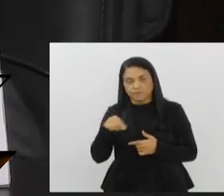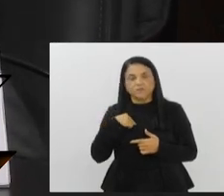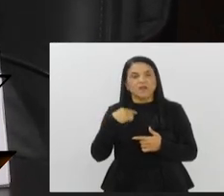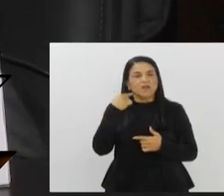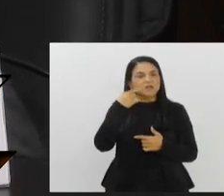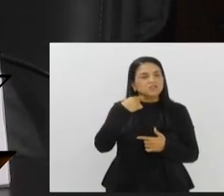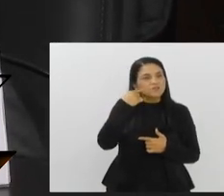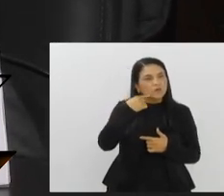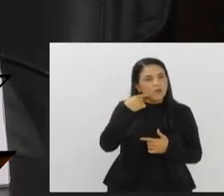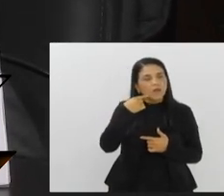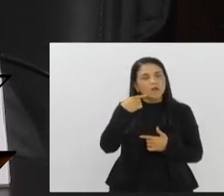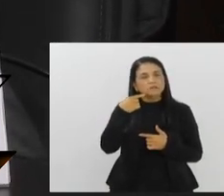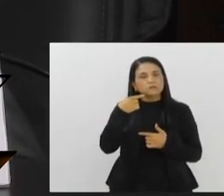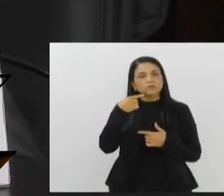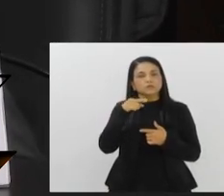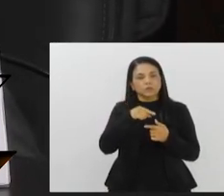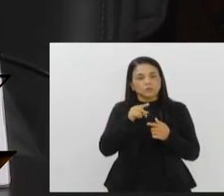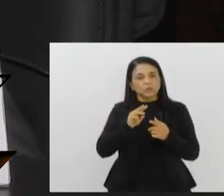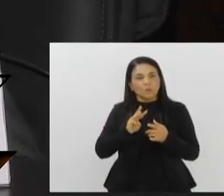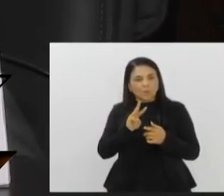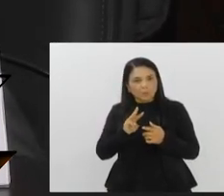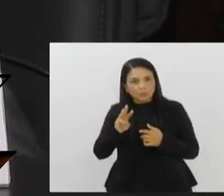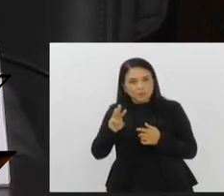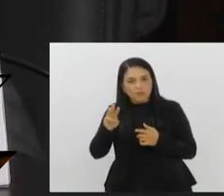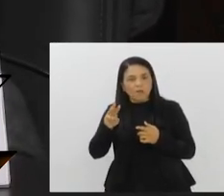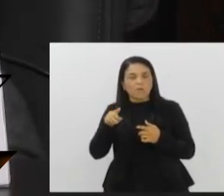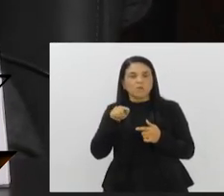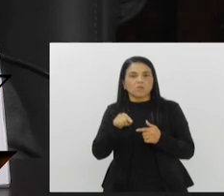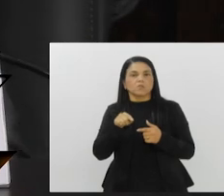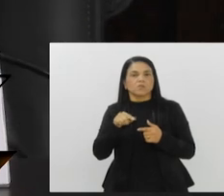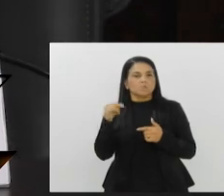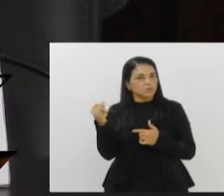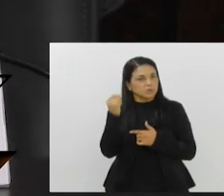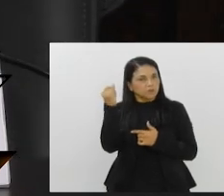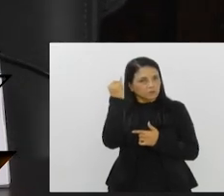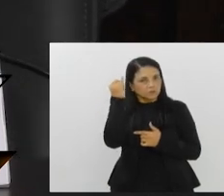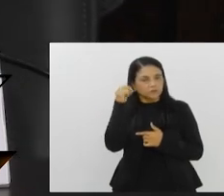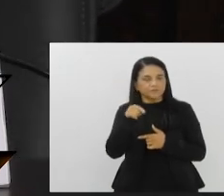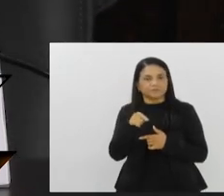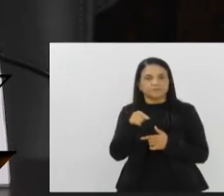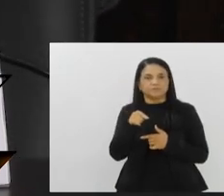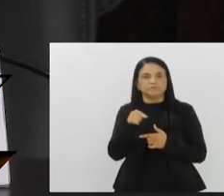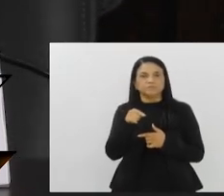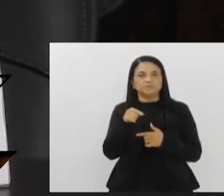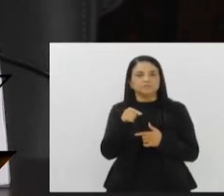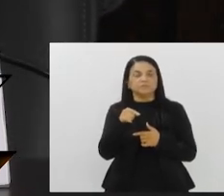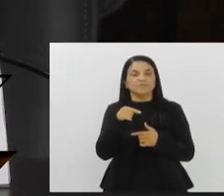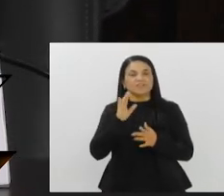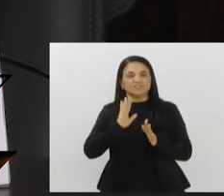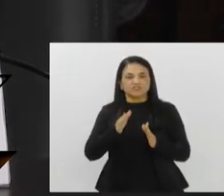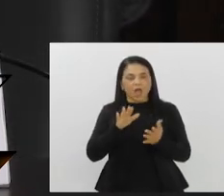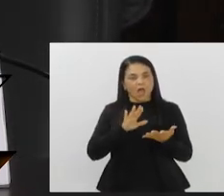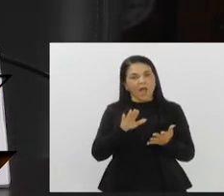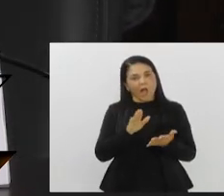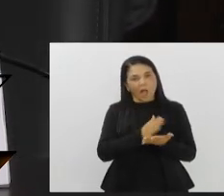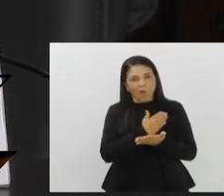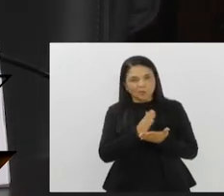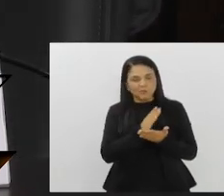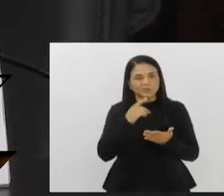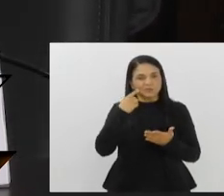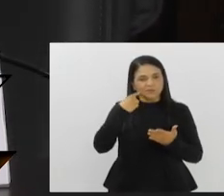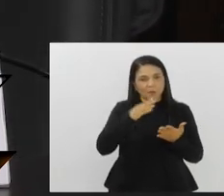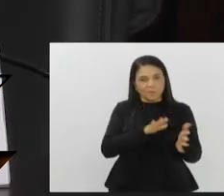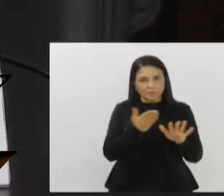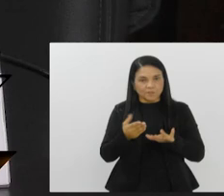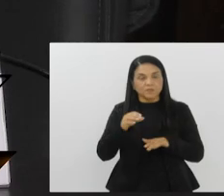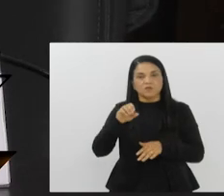retratados no portal que é da maior importância então dentre aqueles que nos deixaram Sobral Pinto